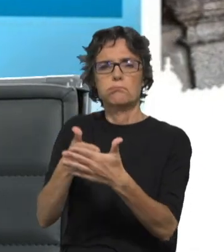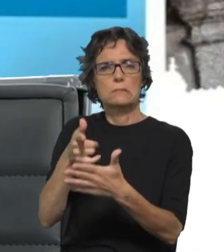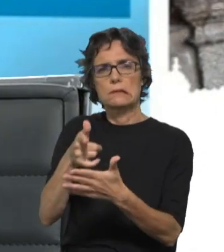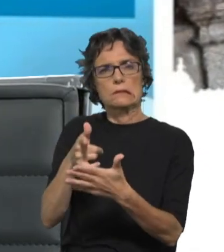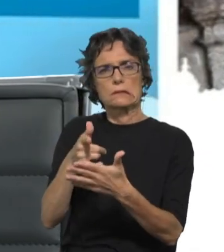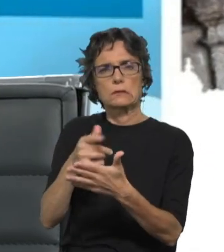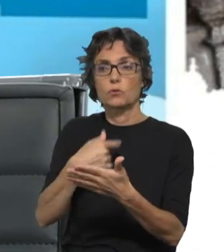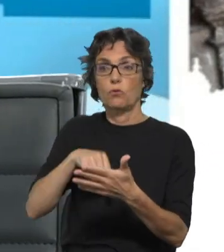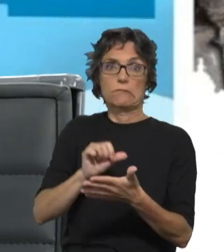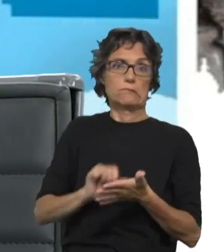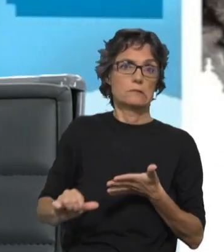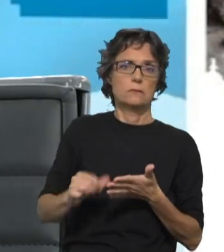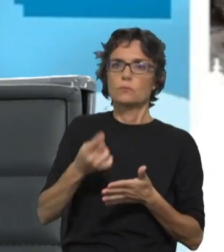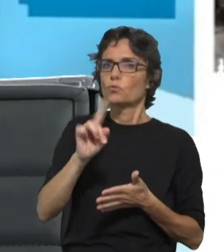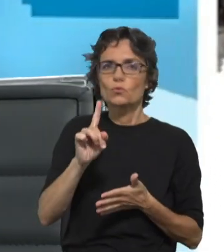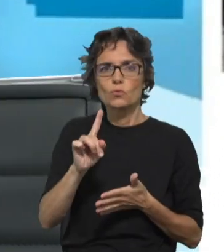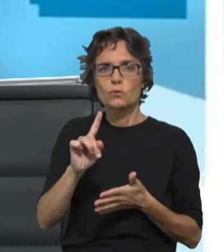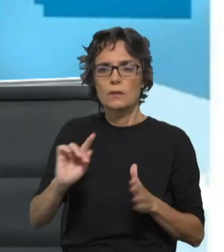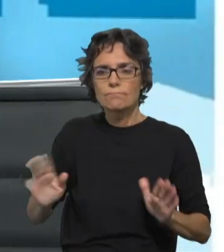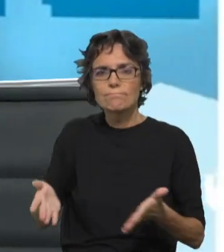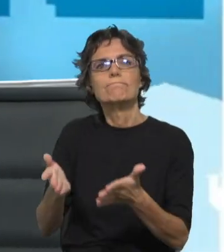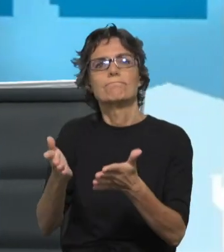aquilo que sonha ou aquilo que acha que deve ser.